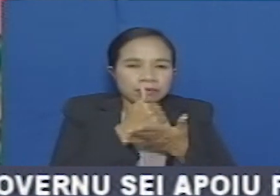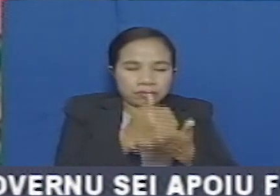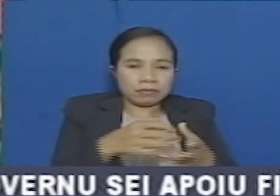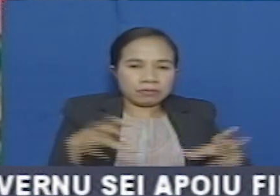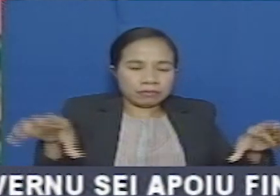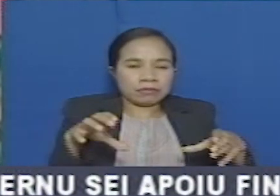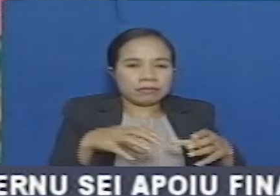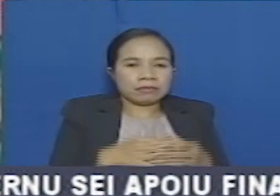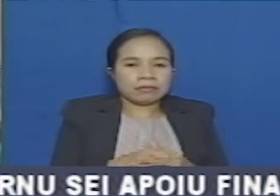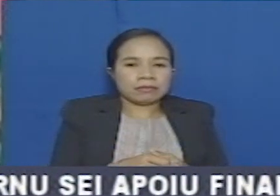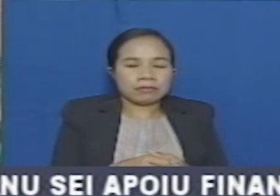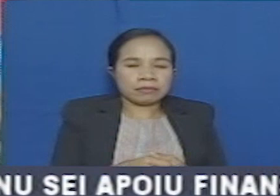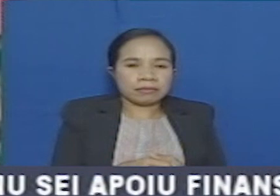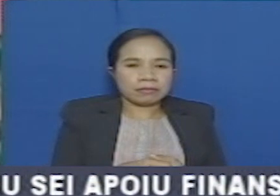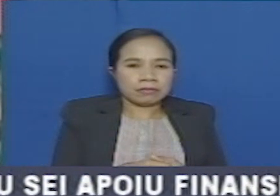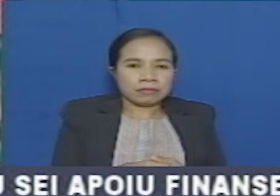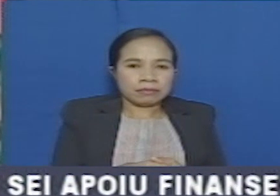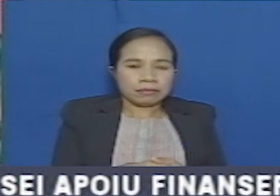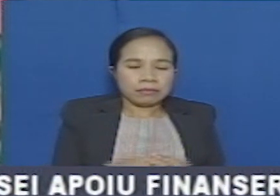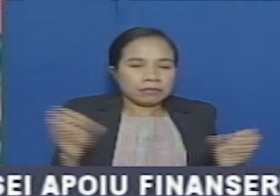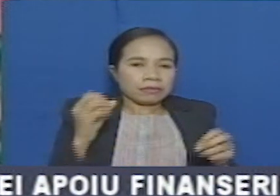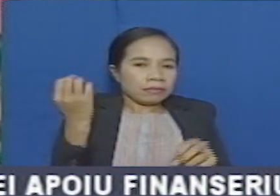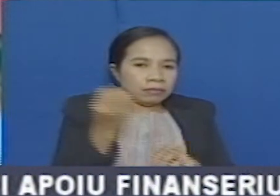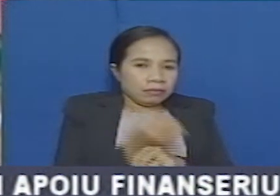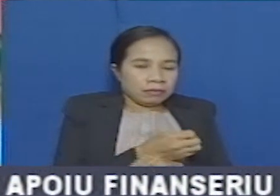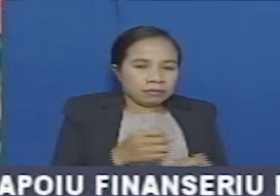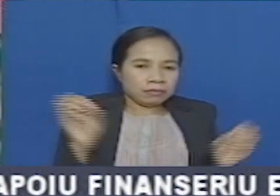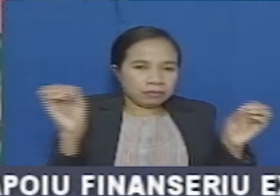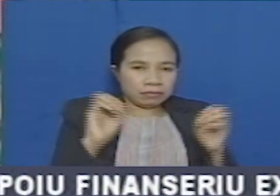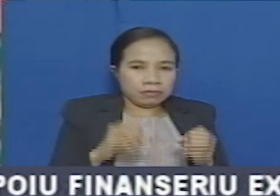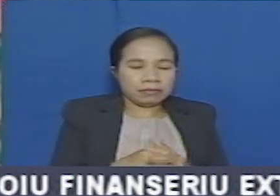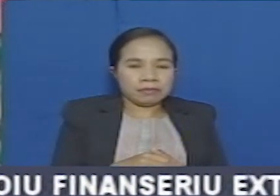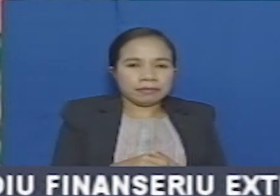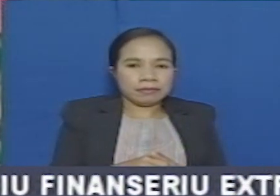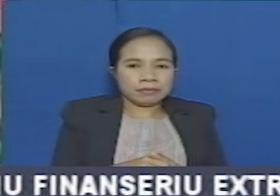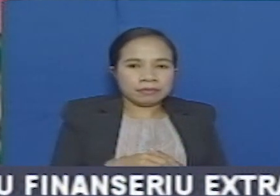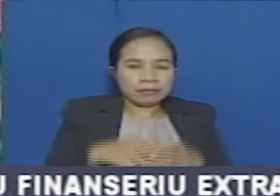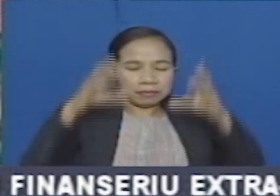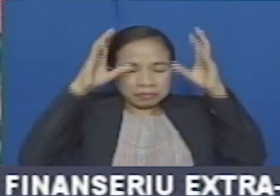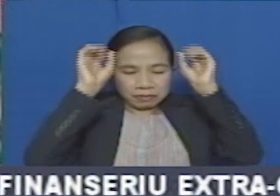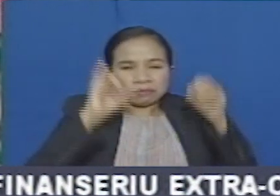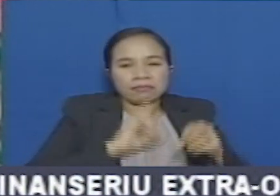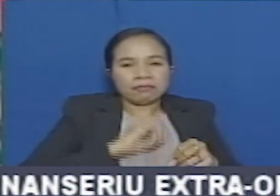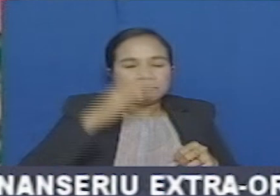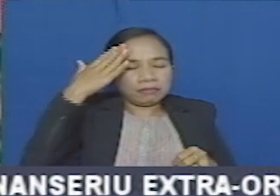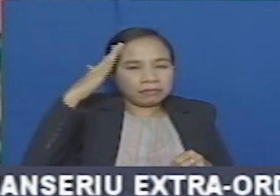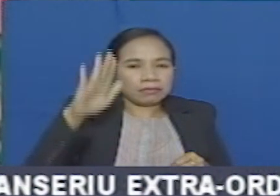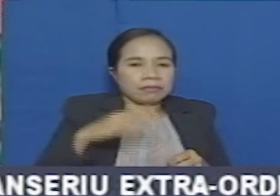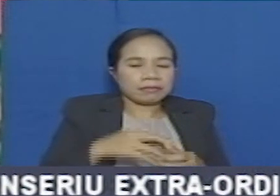importante. Jaos be objektif silu kanta la ia. E valo, por exemplo, aula tem, mas de anos